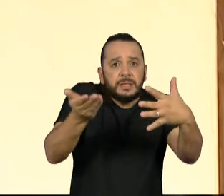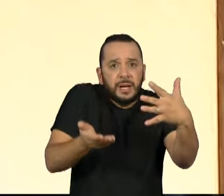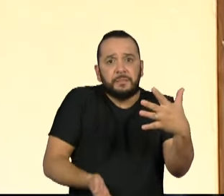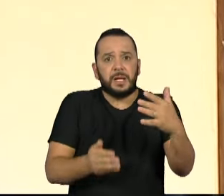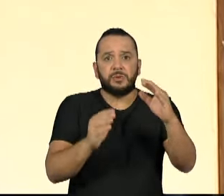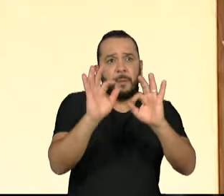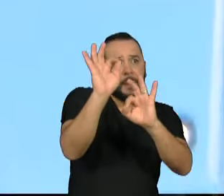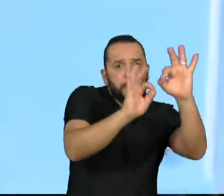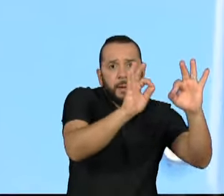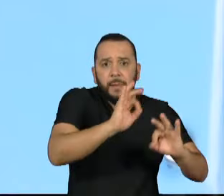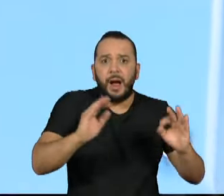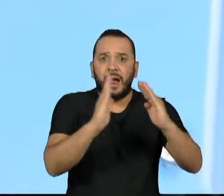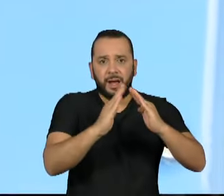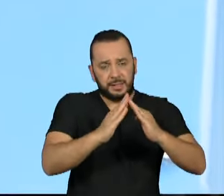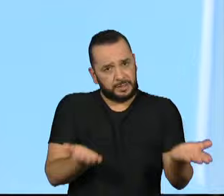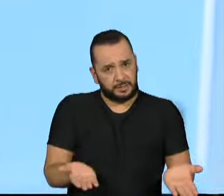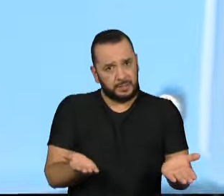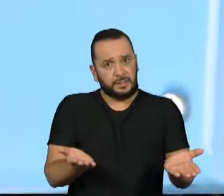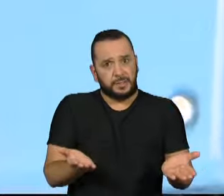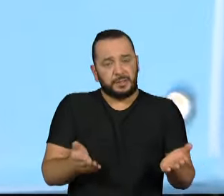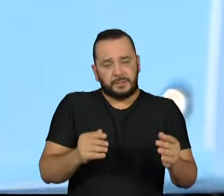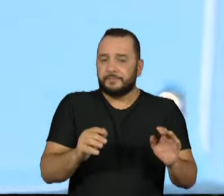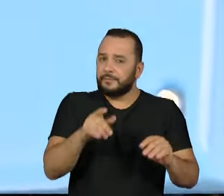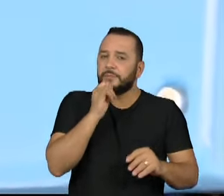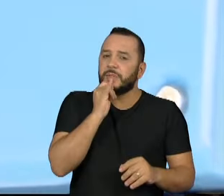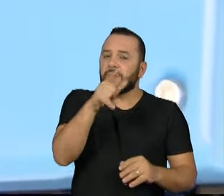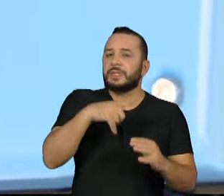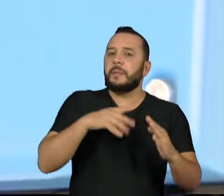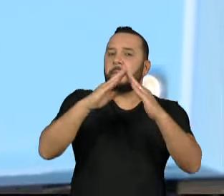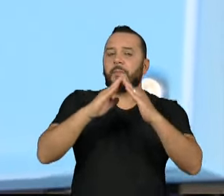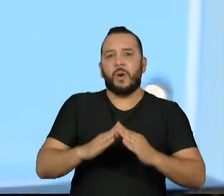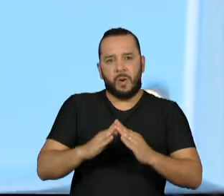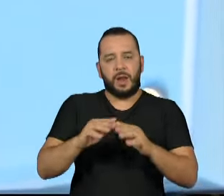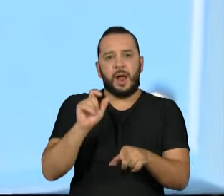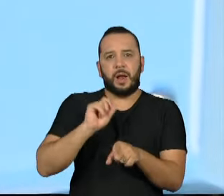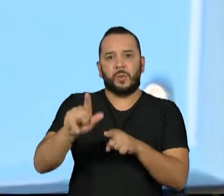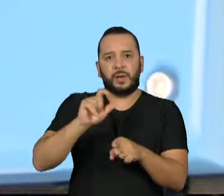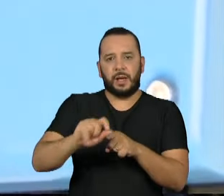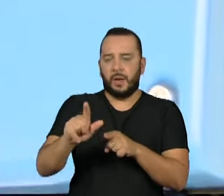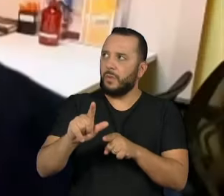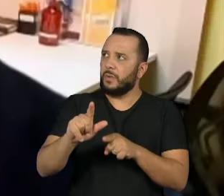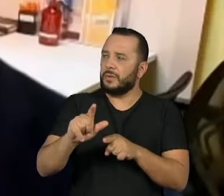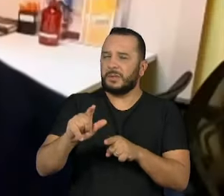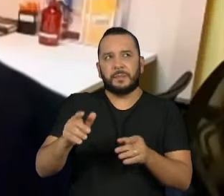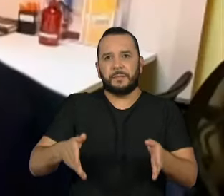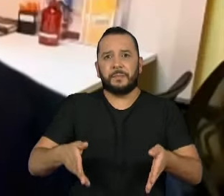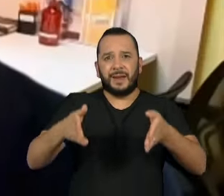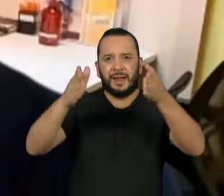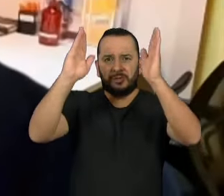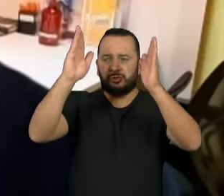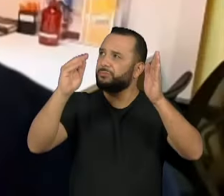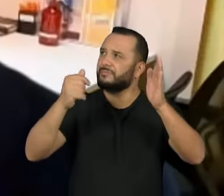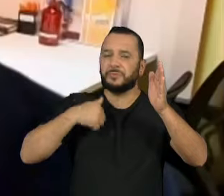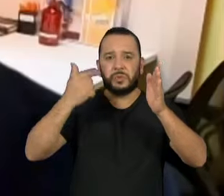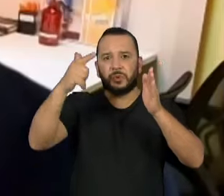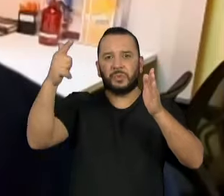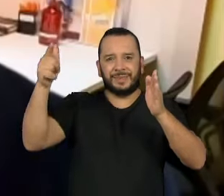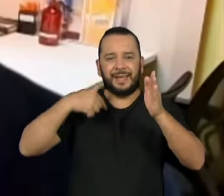Quem mora hoje de aluguel ou num apartamento e não tem telhado próprio, também pode acessar a